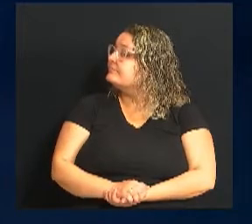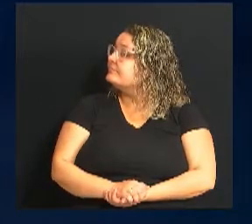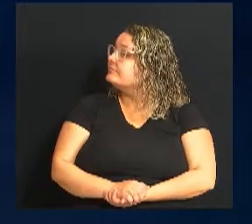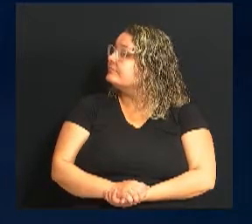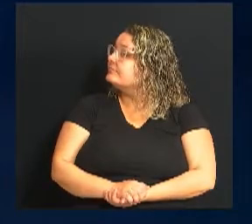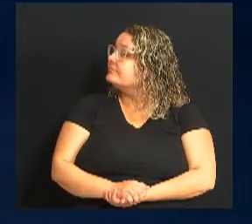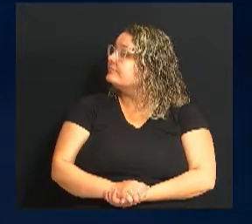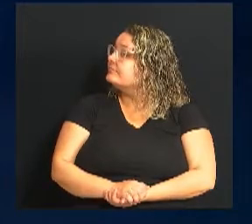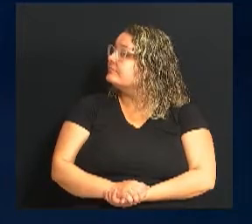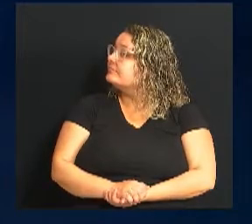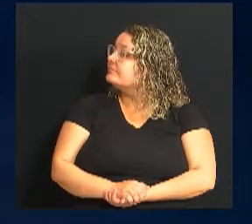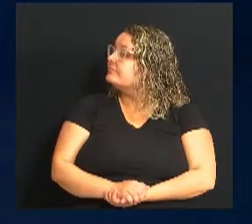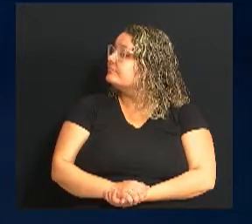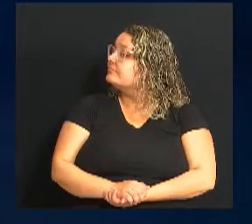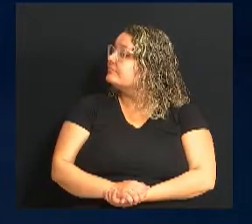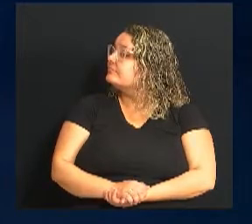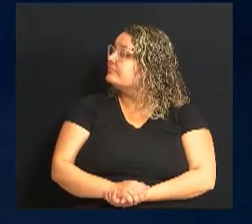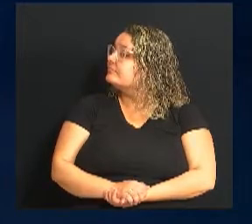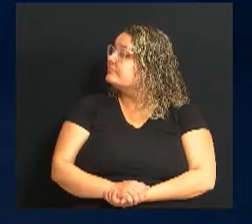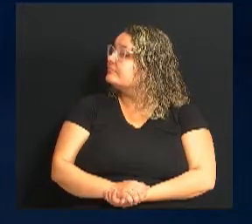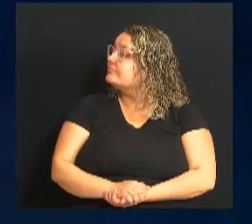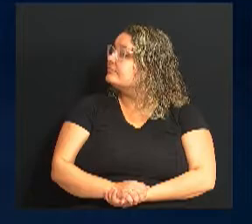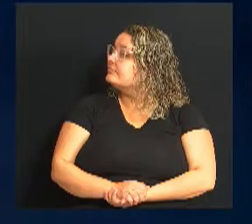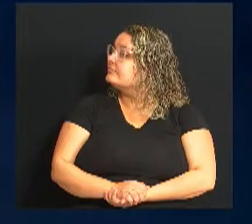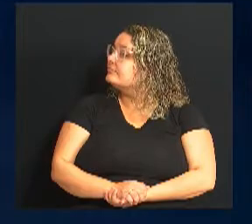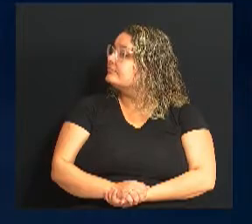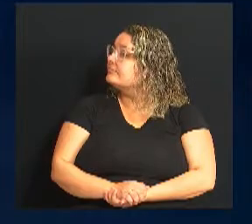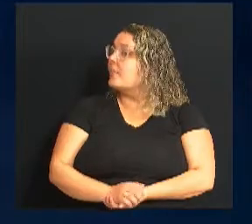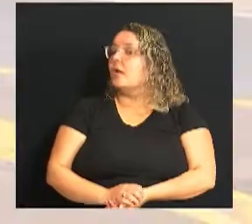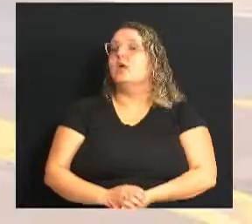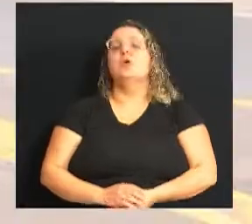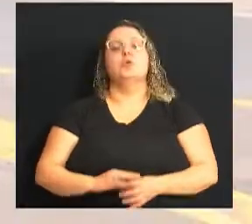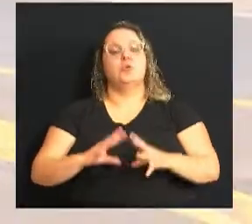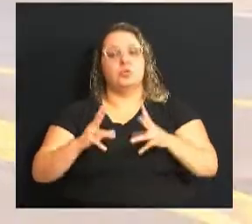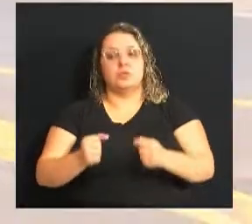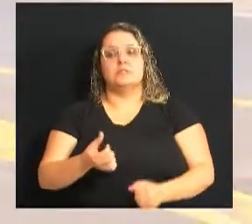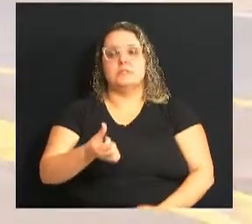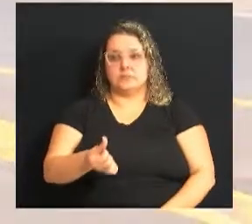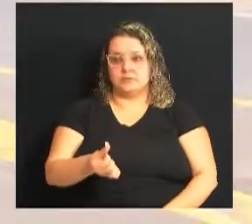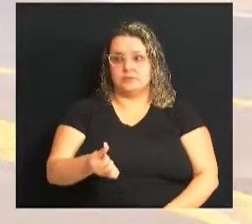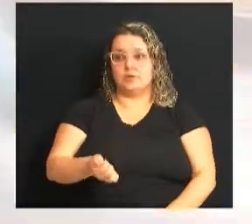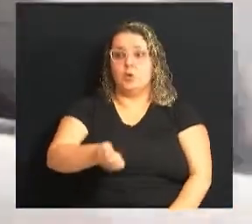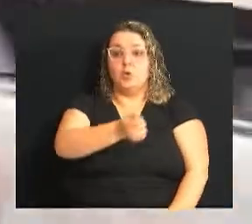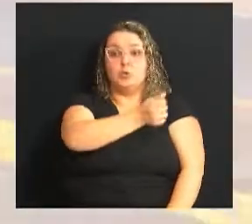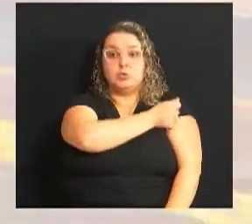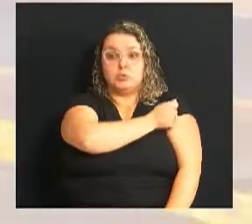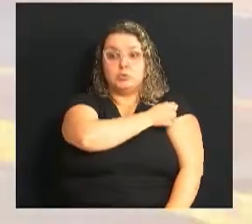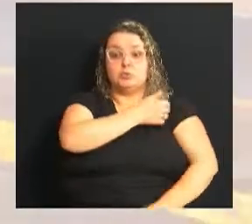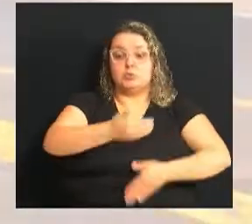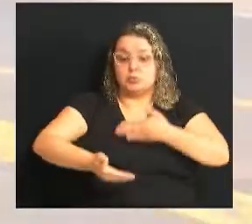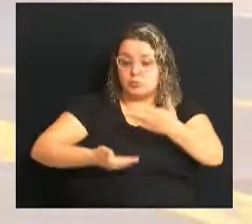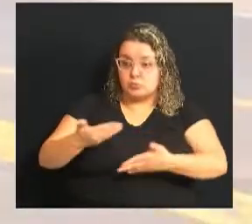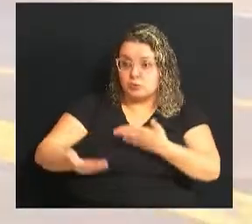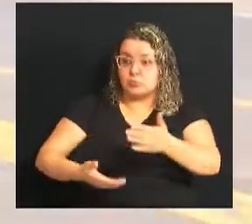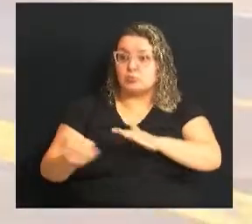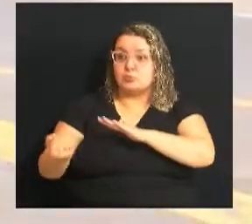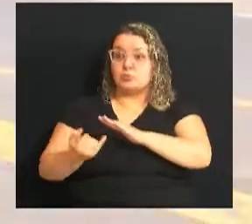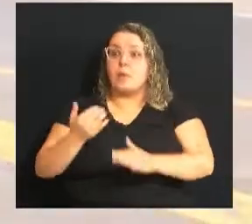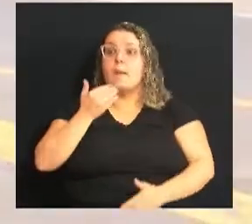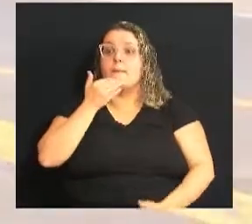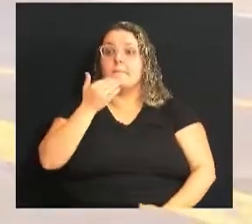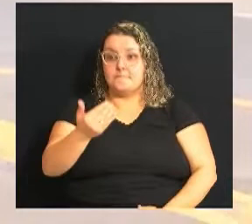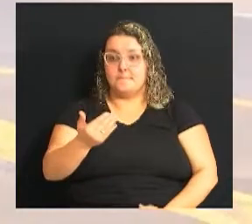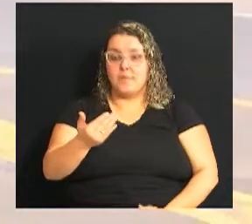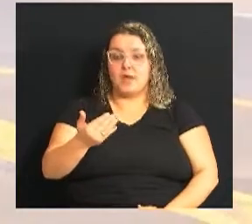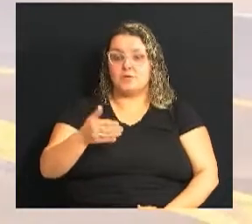2.12, 2.13 e 2.29. Os alunos e servidores do Instituto pedem que o